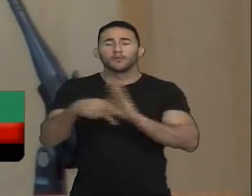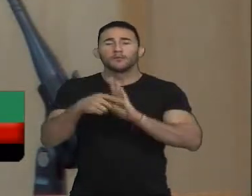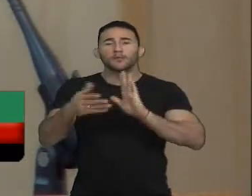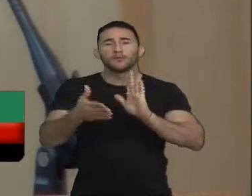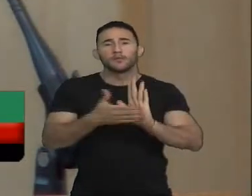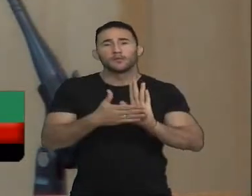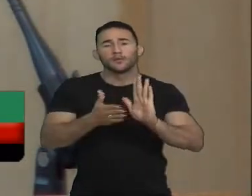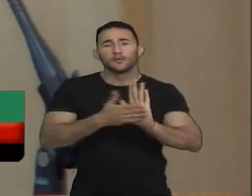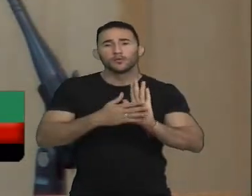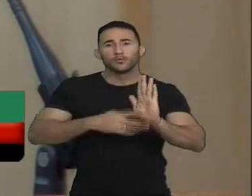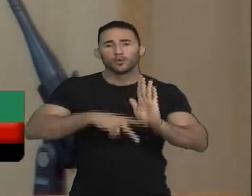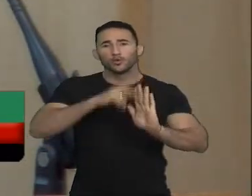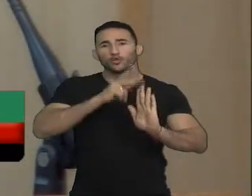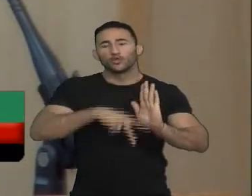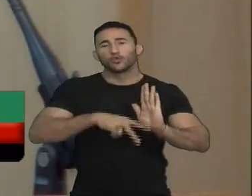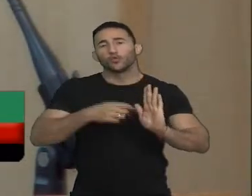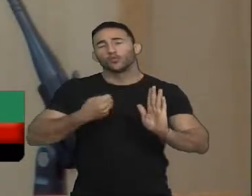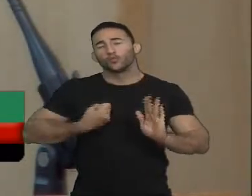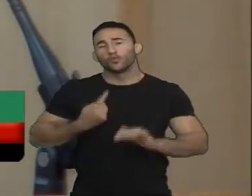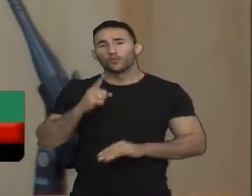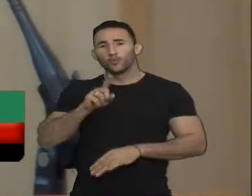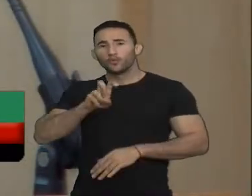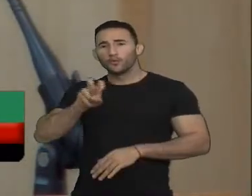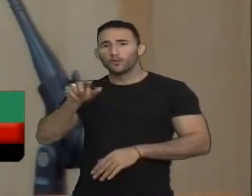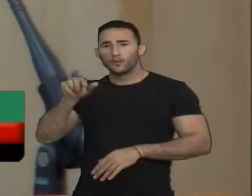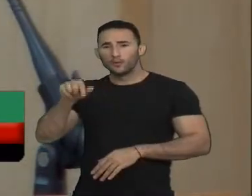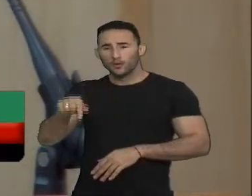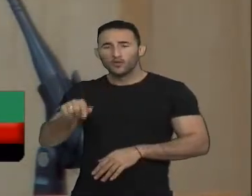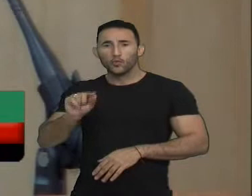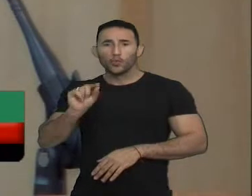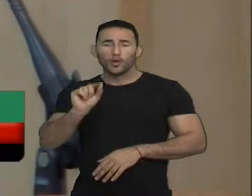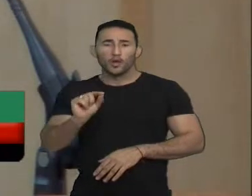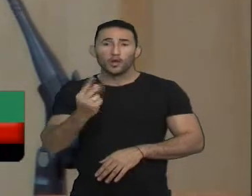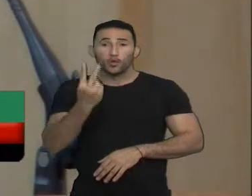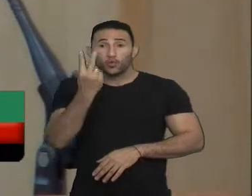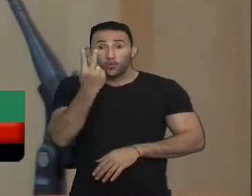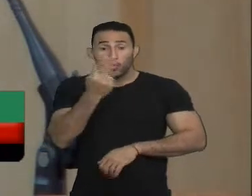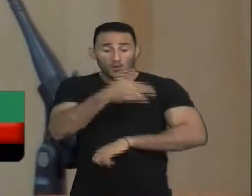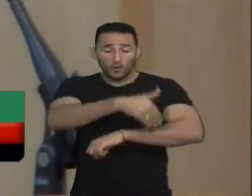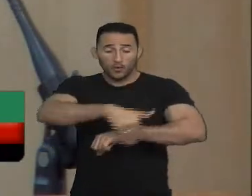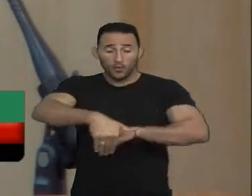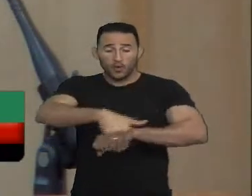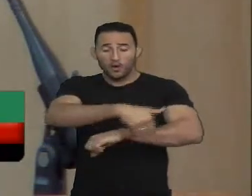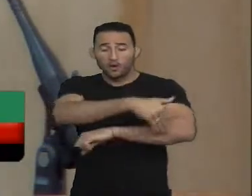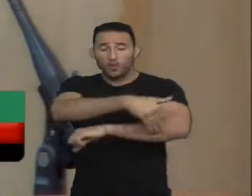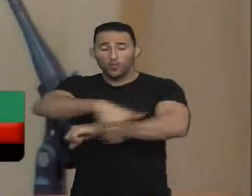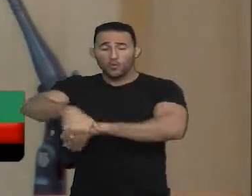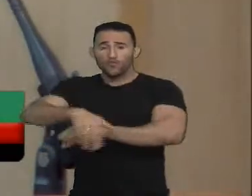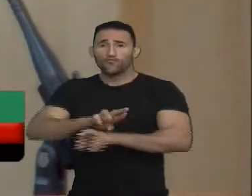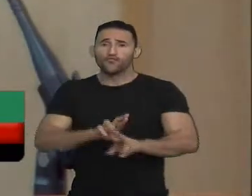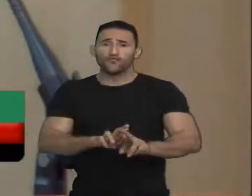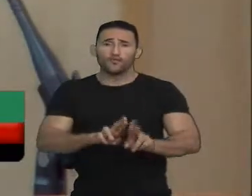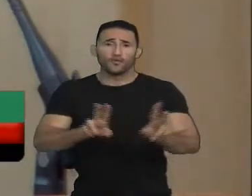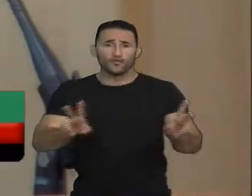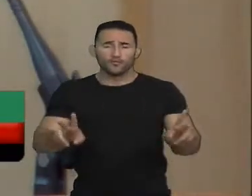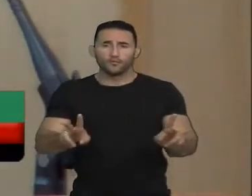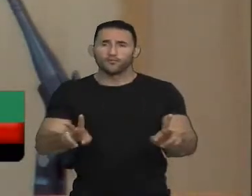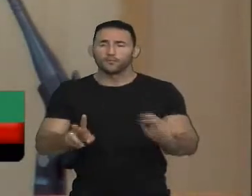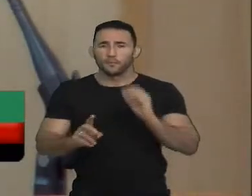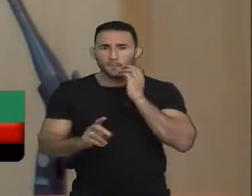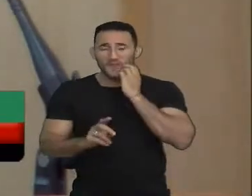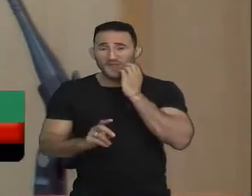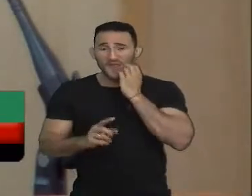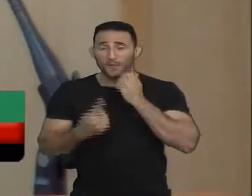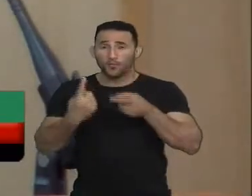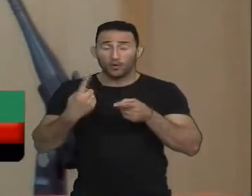pelo nosso projeto 157, né, é duas vielas diferentes uma da outra, né, que